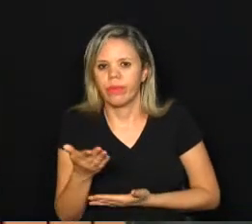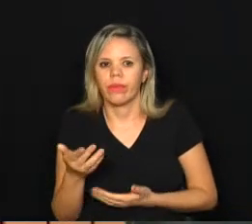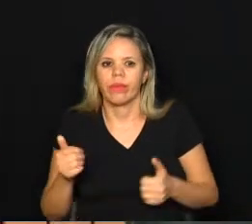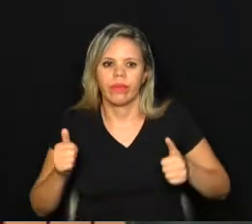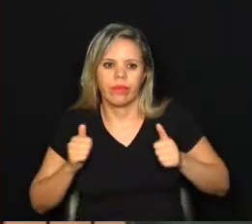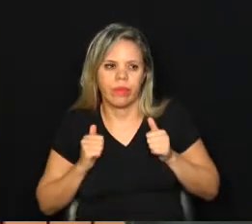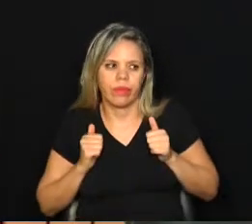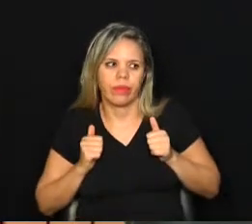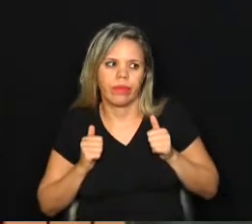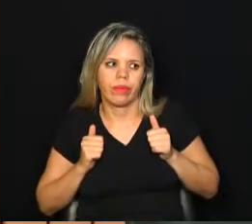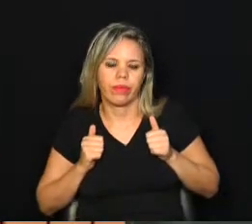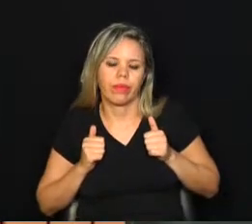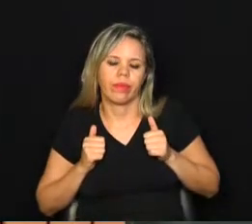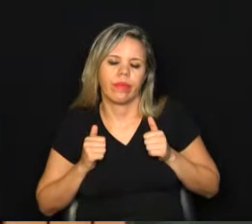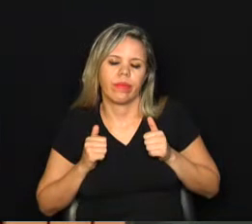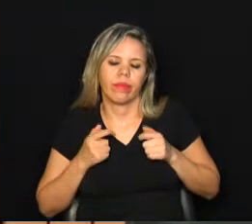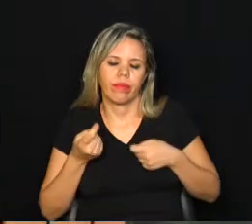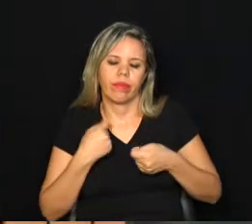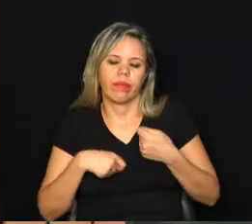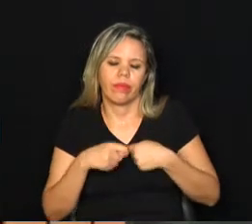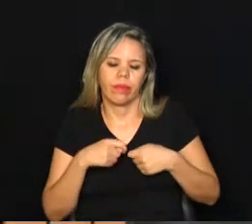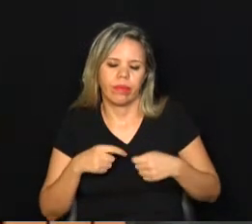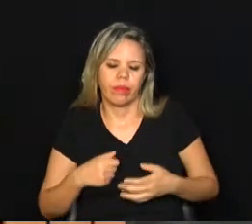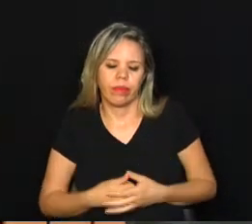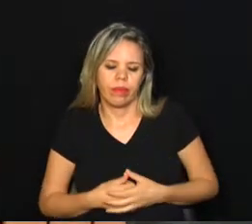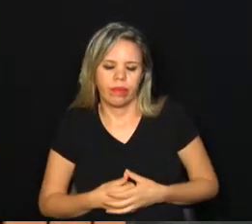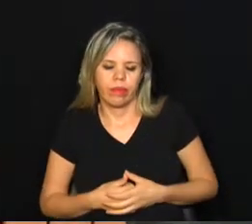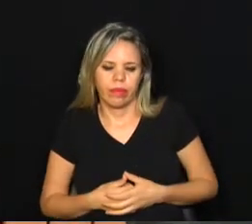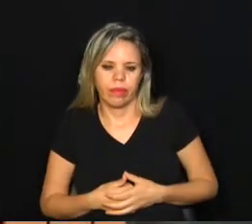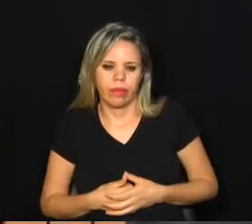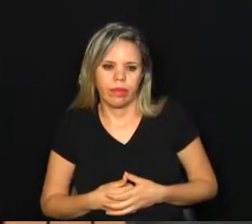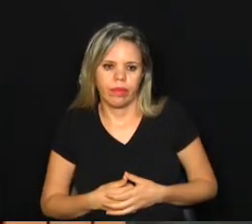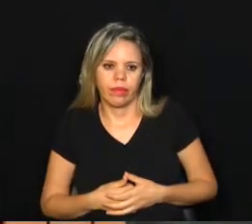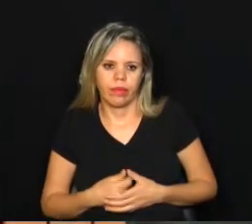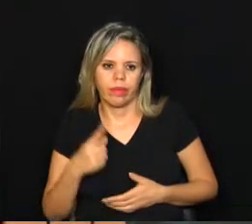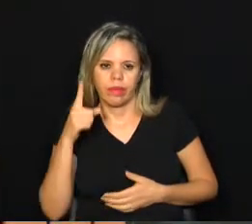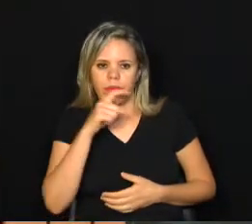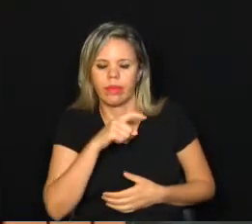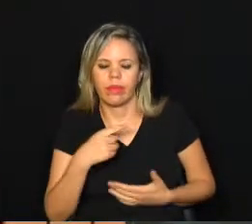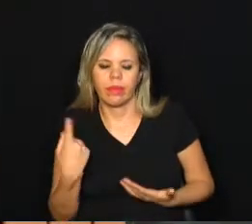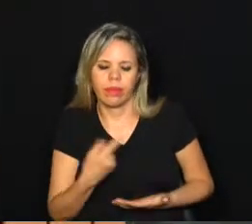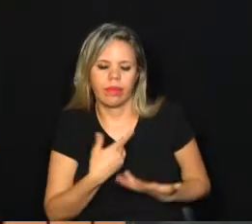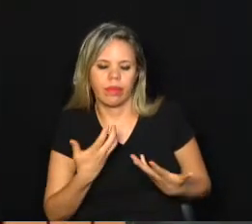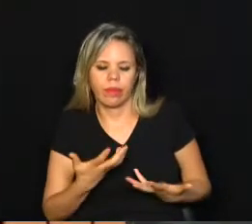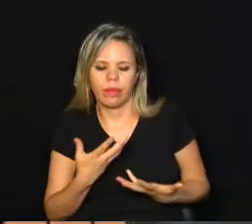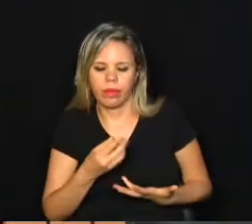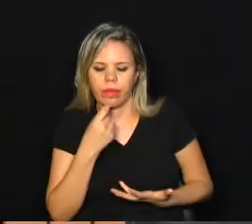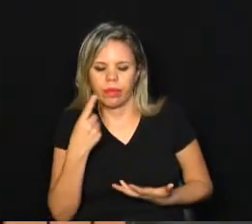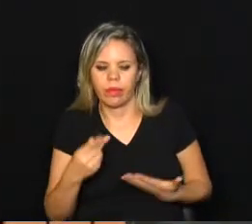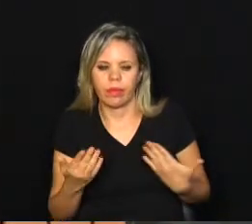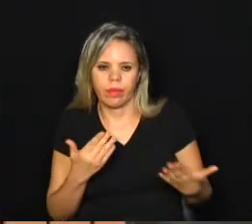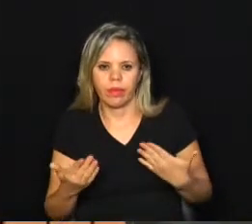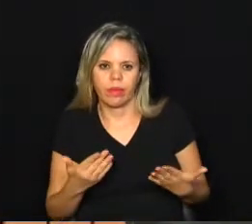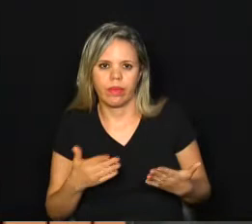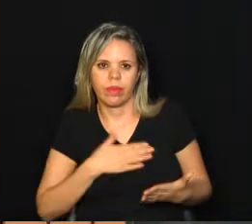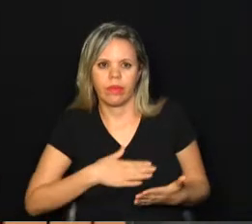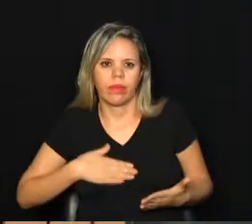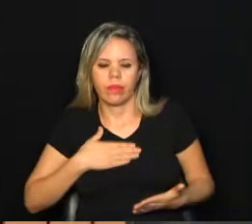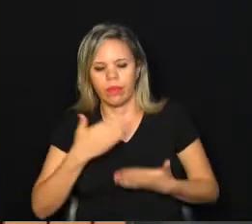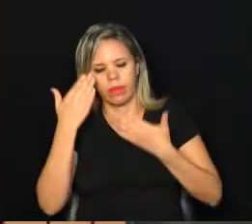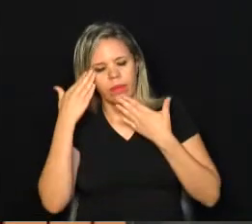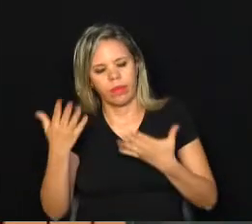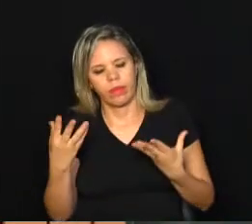desemprego e a atividade econômica está muito aquém do que a gente quer para Campinas, né? Então, eu gostaria de